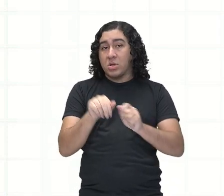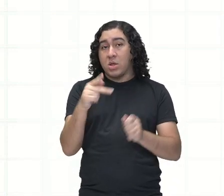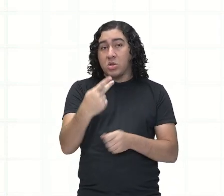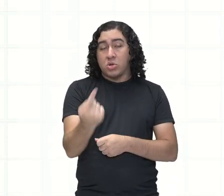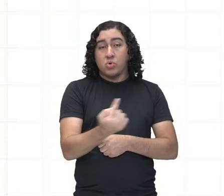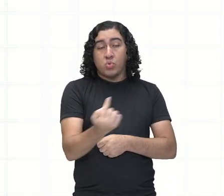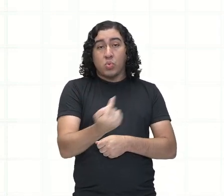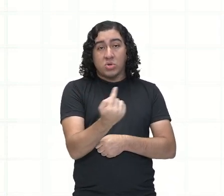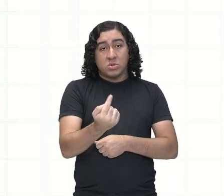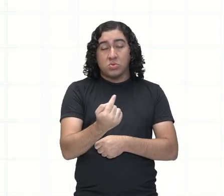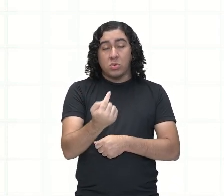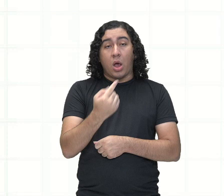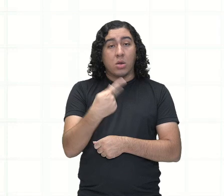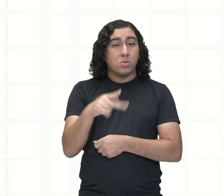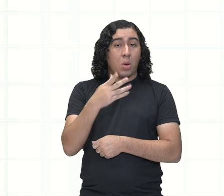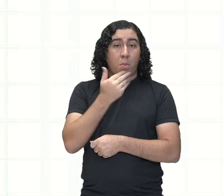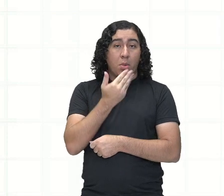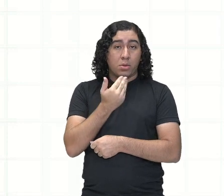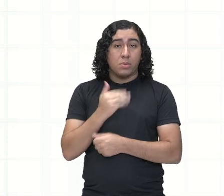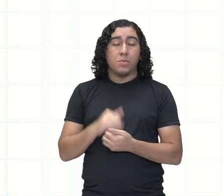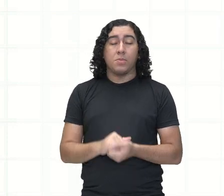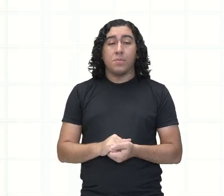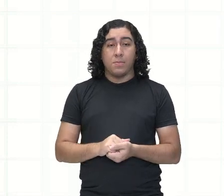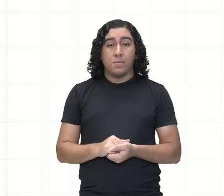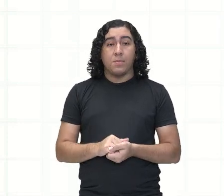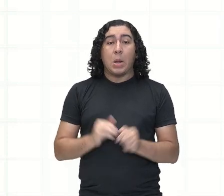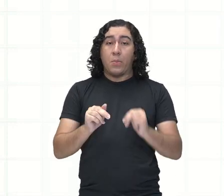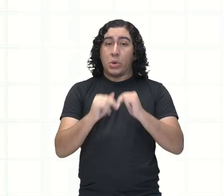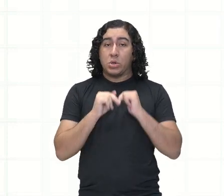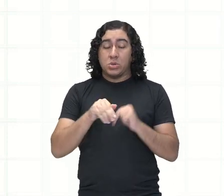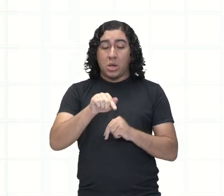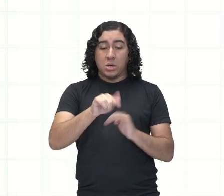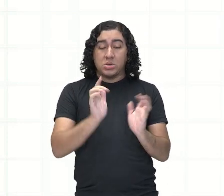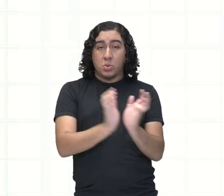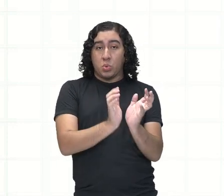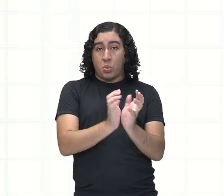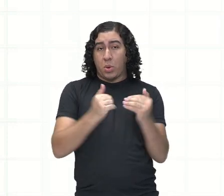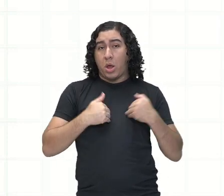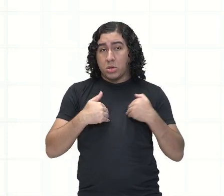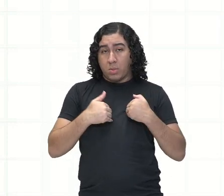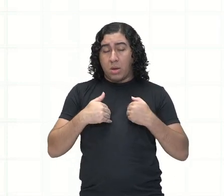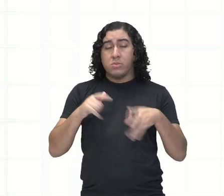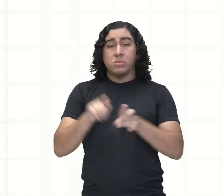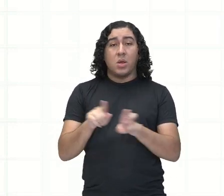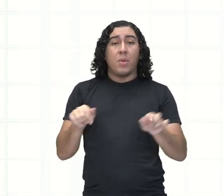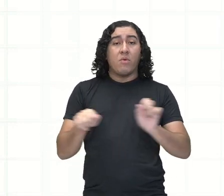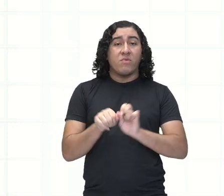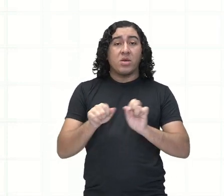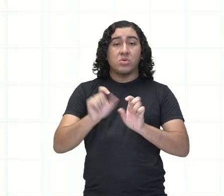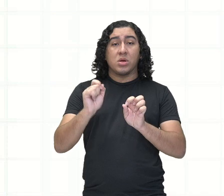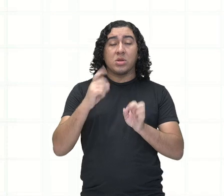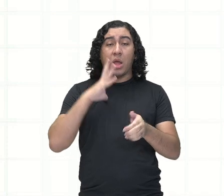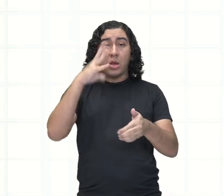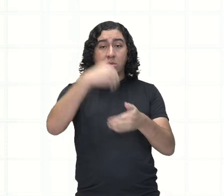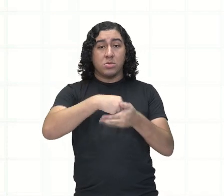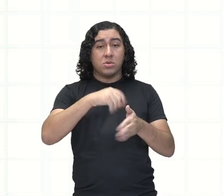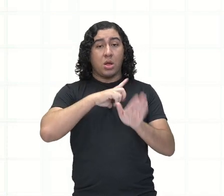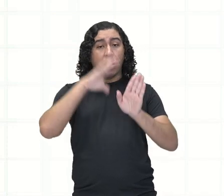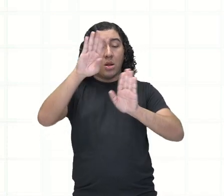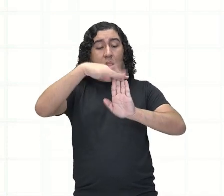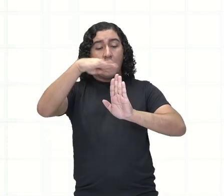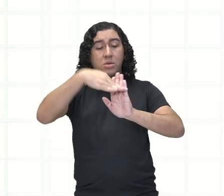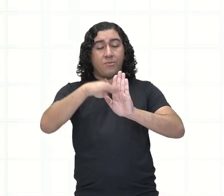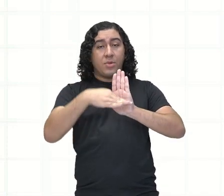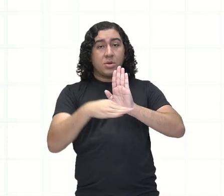próprio alimento. Então, esses consumidores, eles também vão ter classificações ali